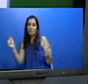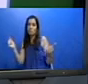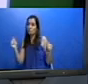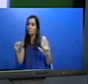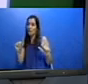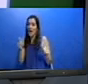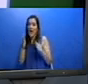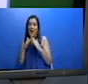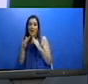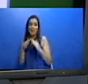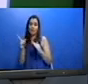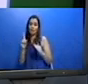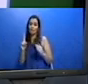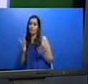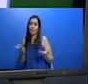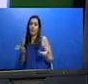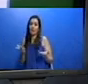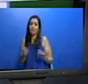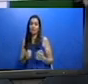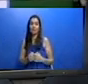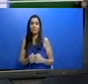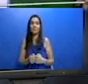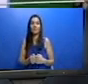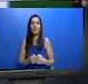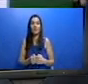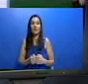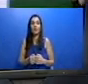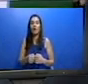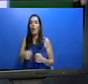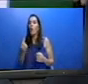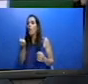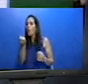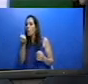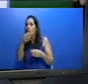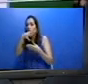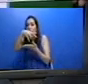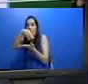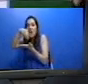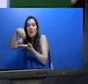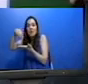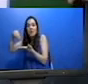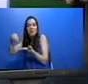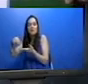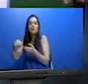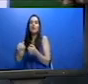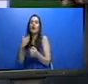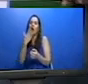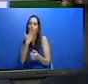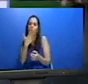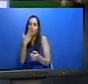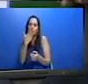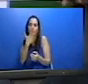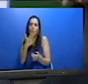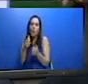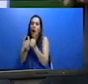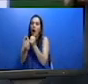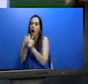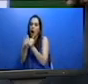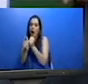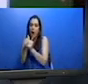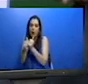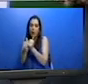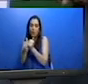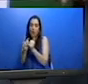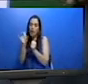casa. Então, feijão, farinha, arroz, açúcar, eles são, né,